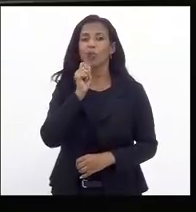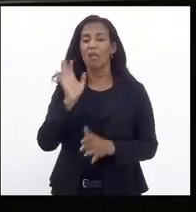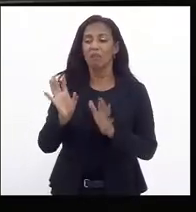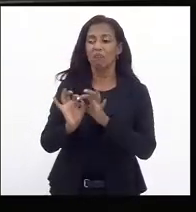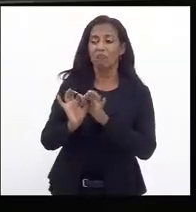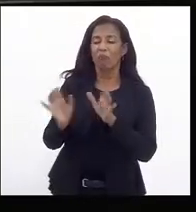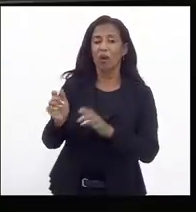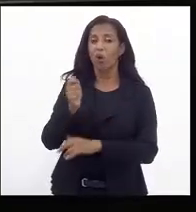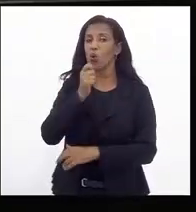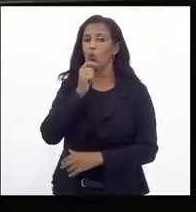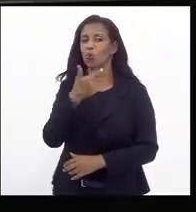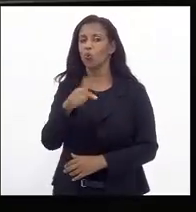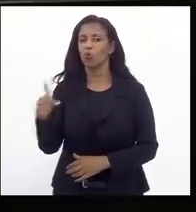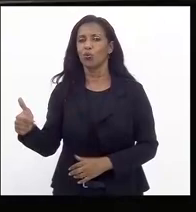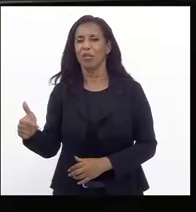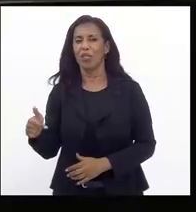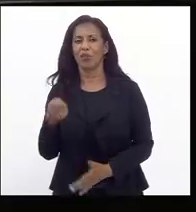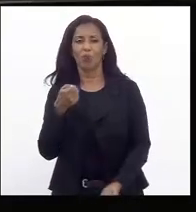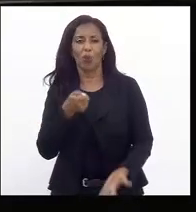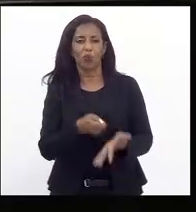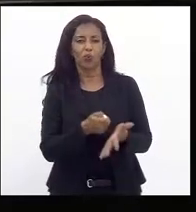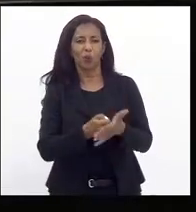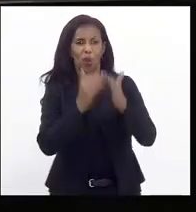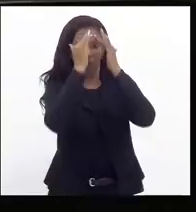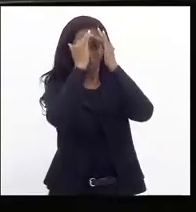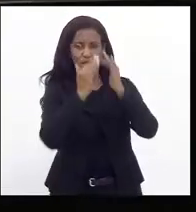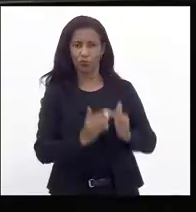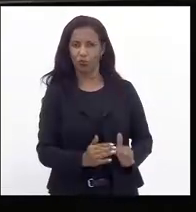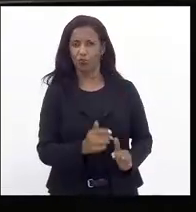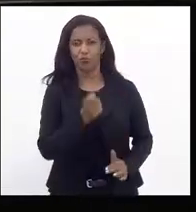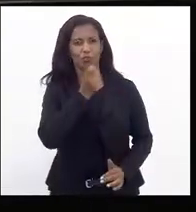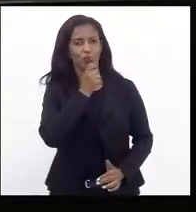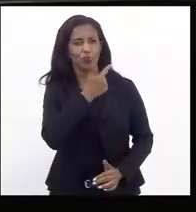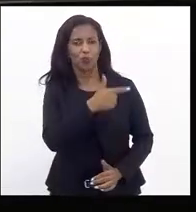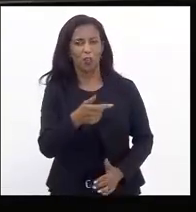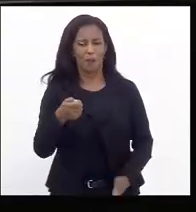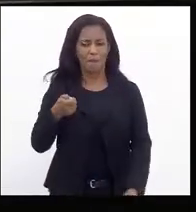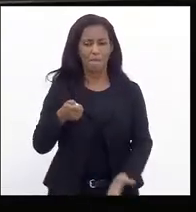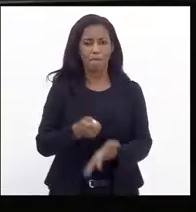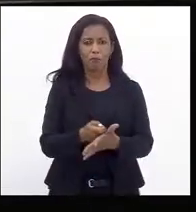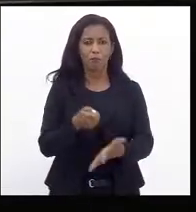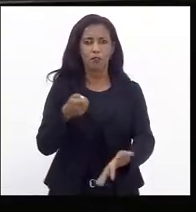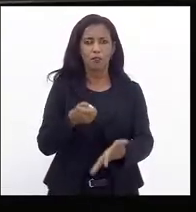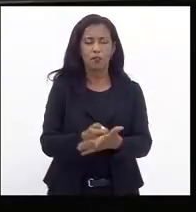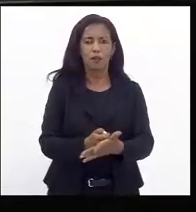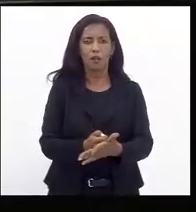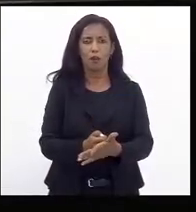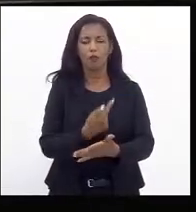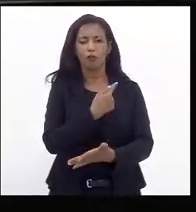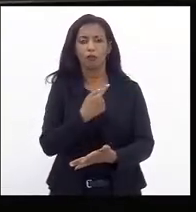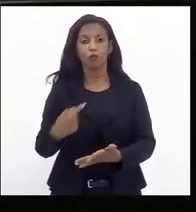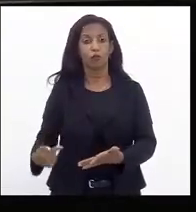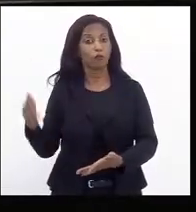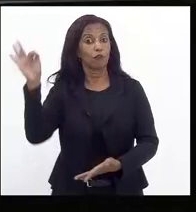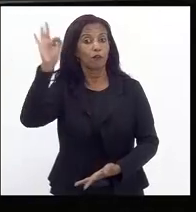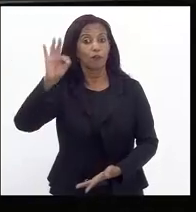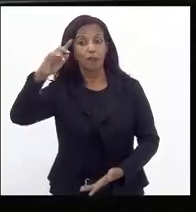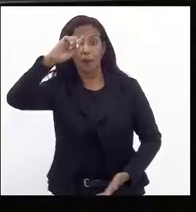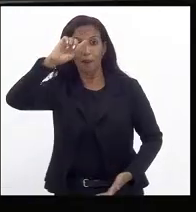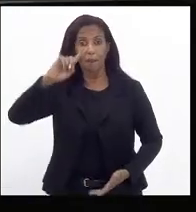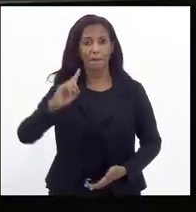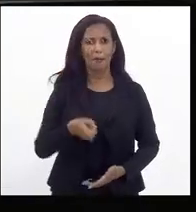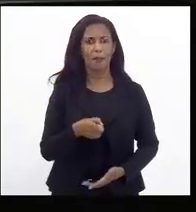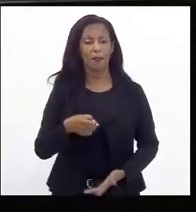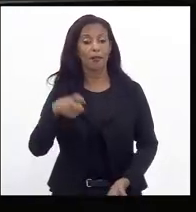autonomia EA sua autodeterminação respeitada com essa imposição do governo federal que